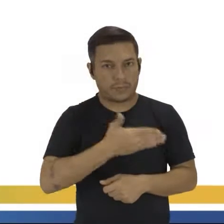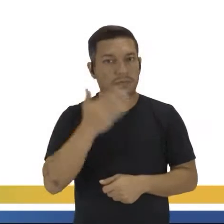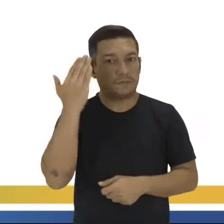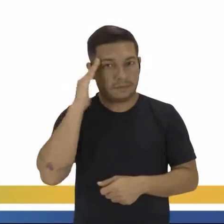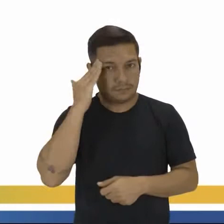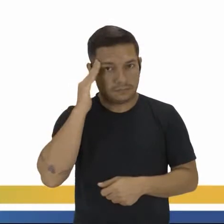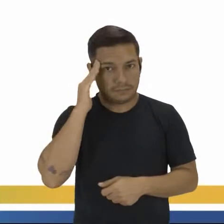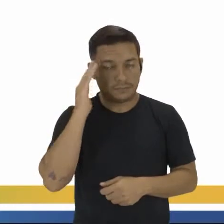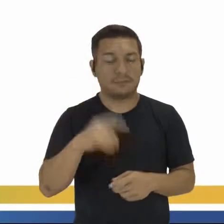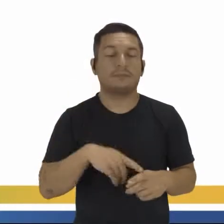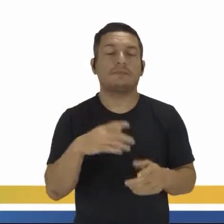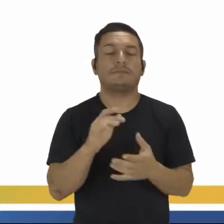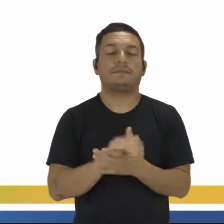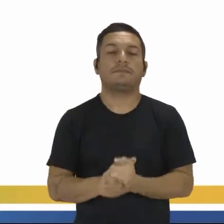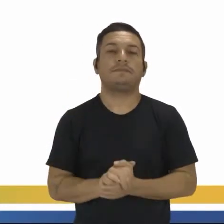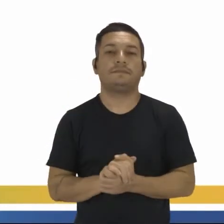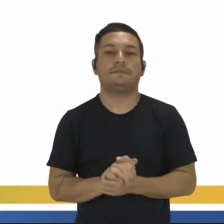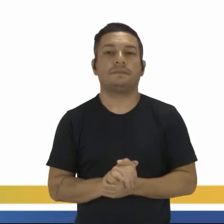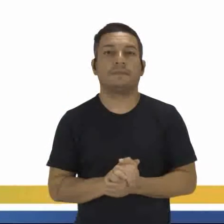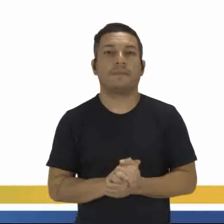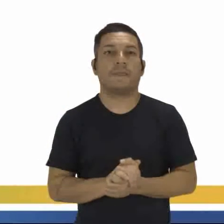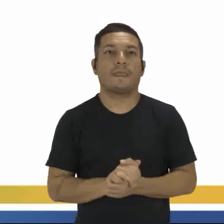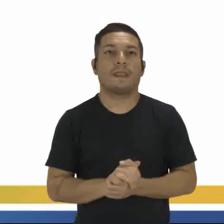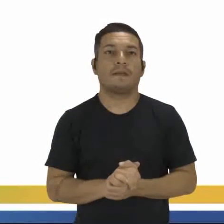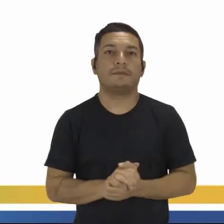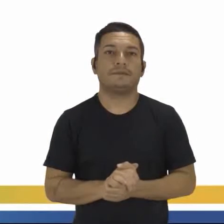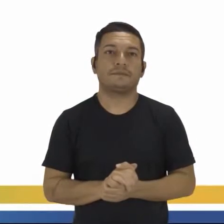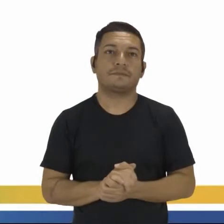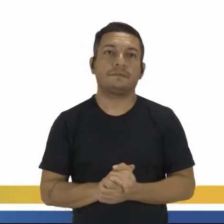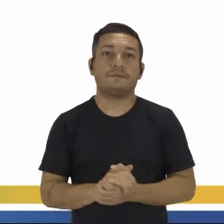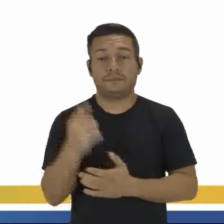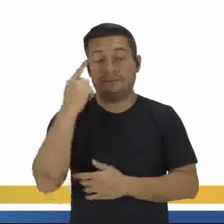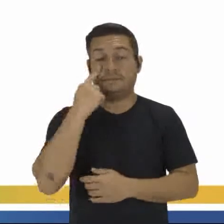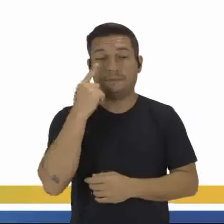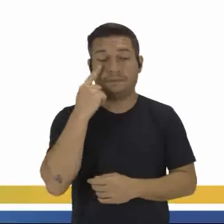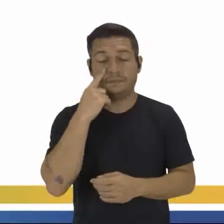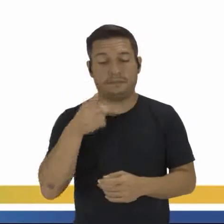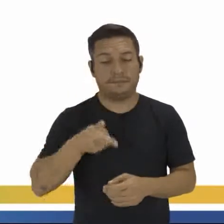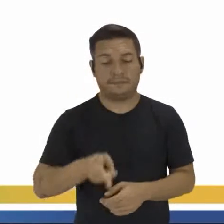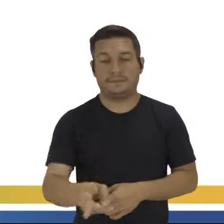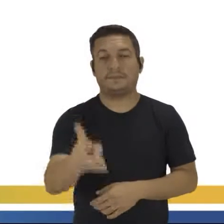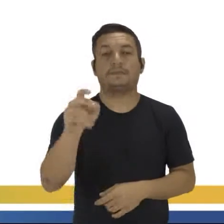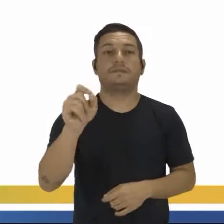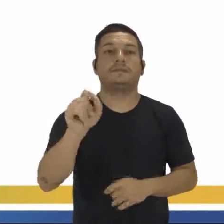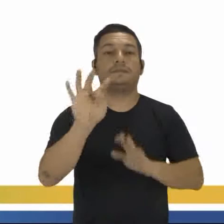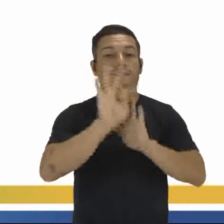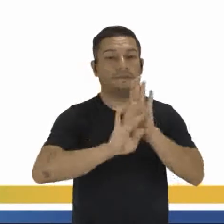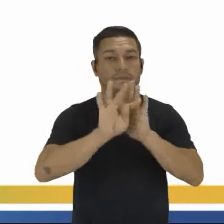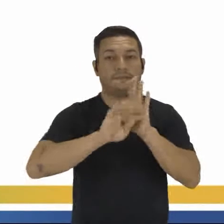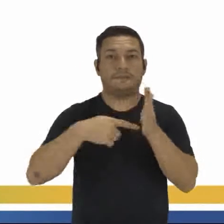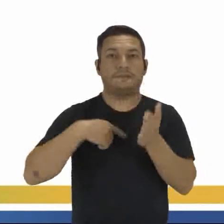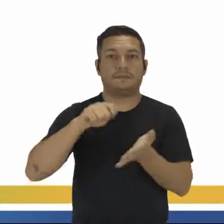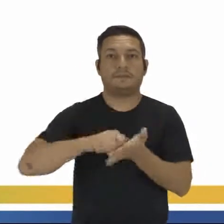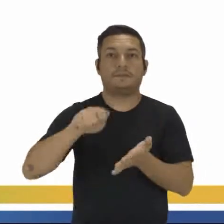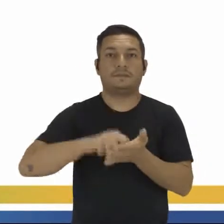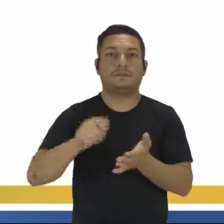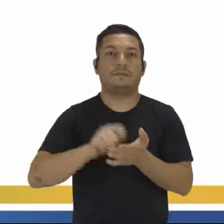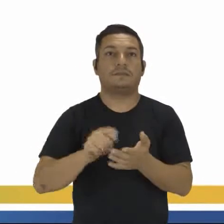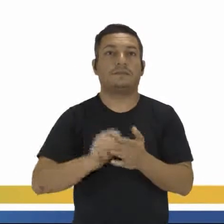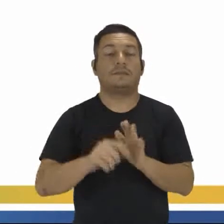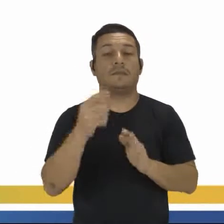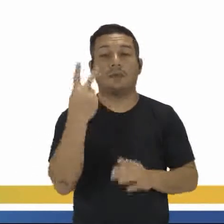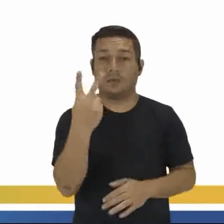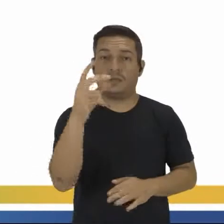para a defesa do seu ponto de vista no seu texto. Vejamos então a continuação desse texto que eu escrevi. Os